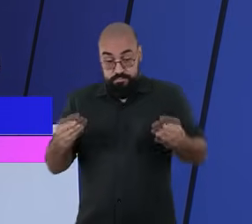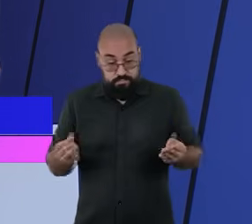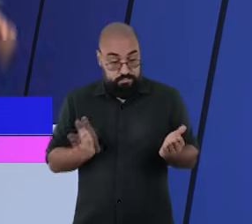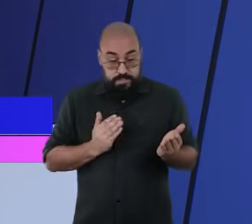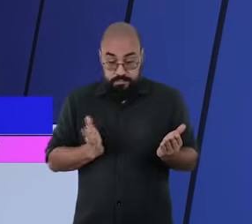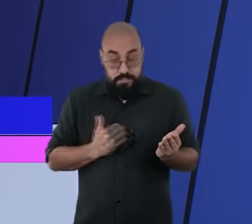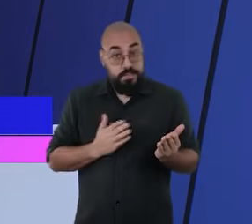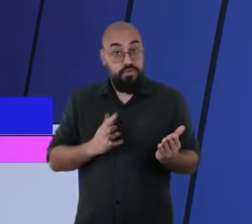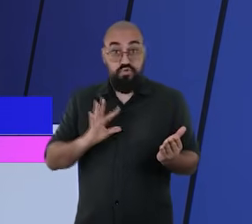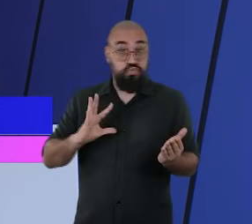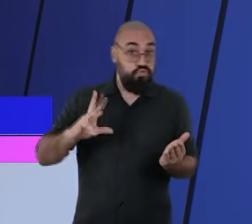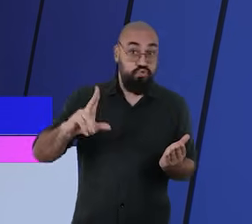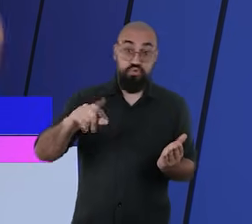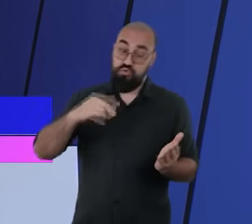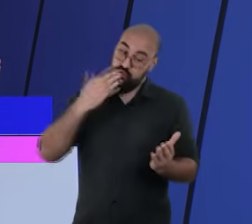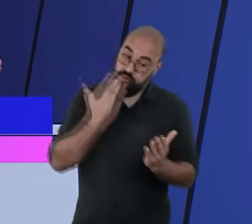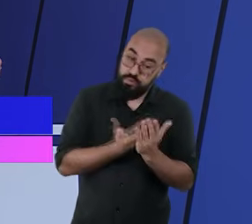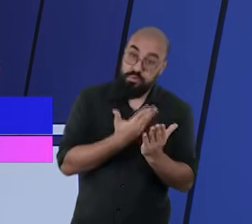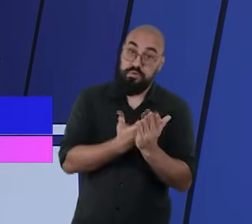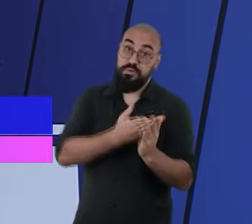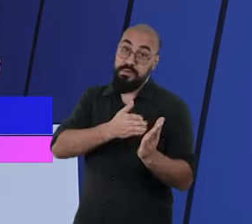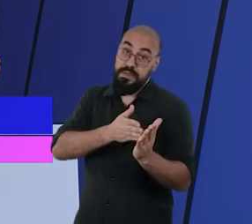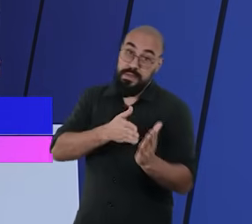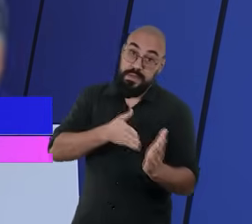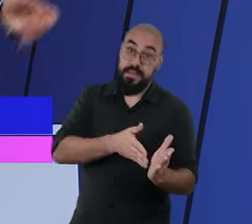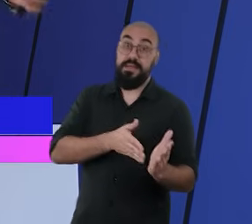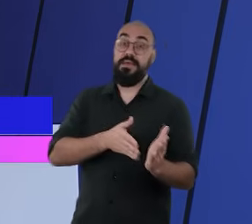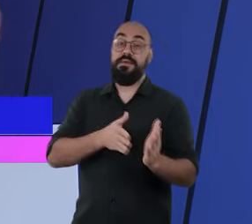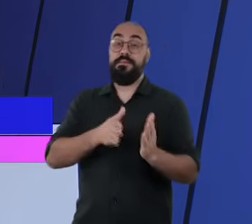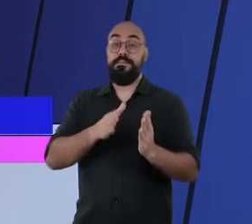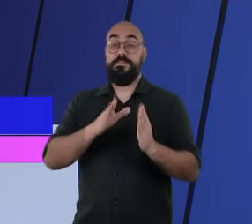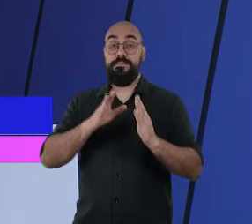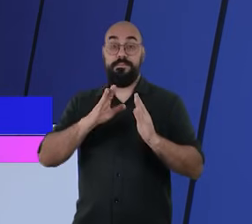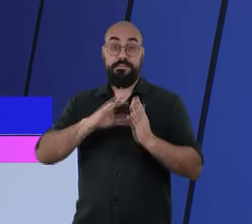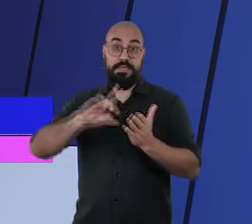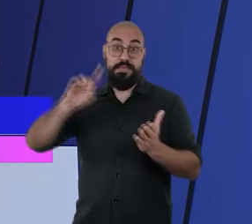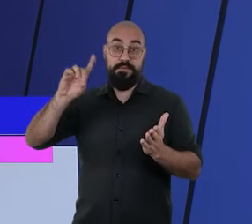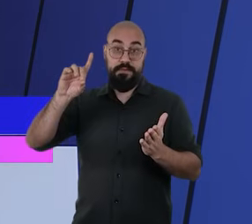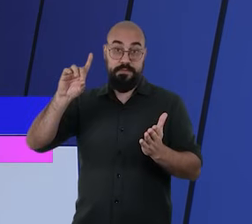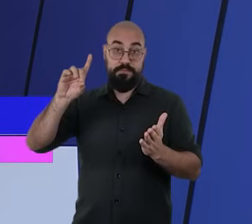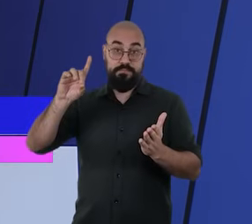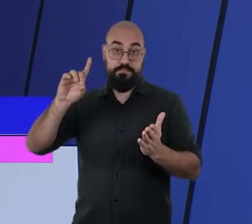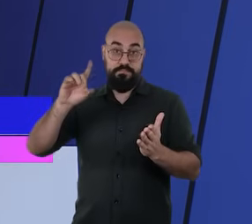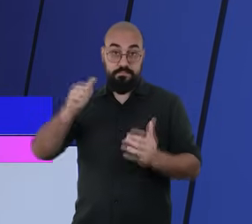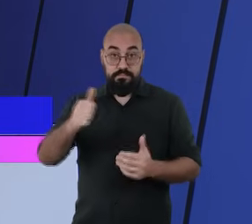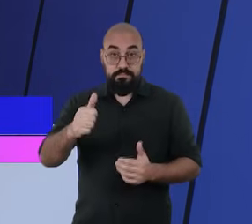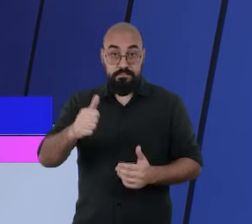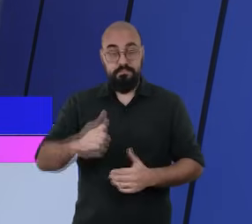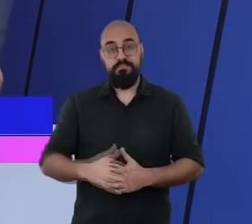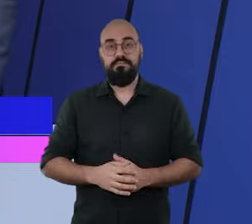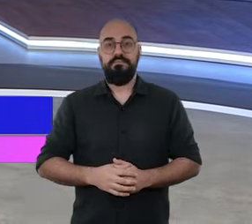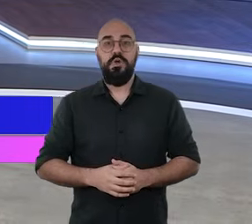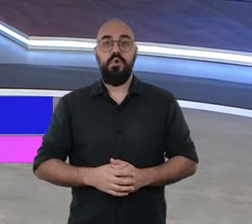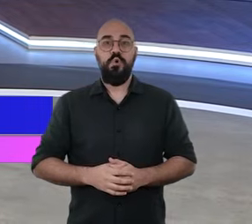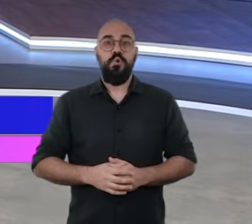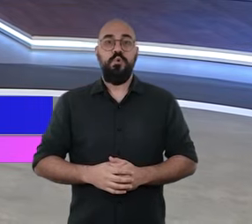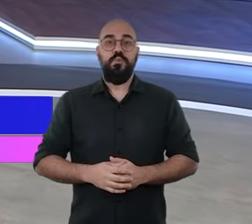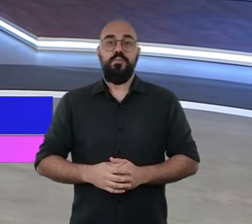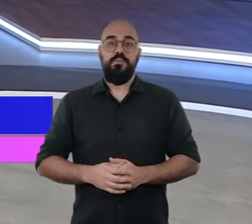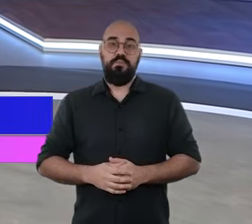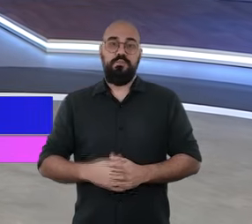Arena do Futuro, tudo começa na palavra, sempre começa na palavra.